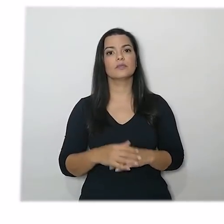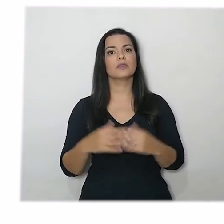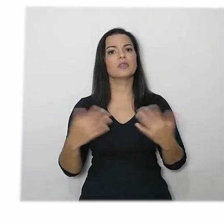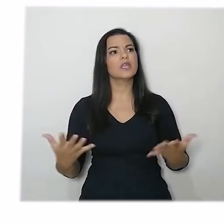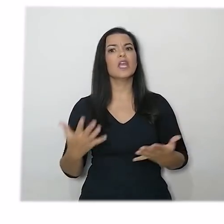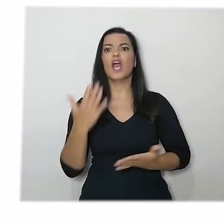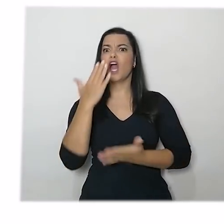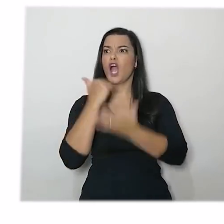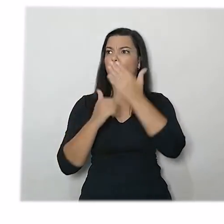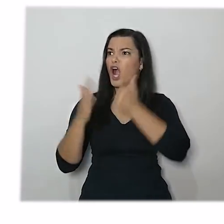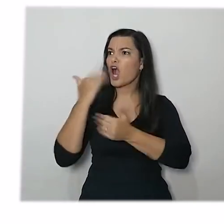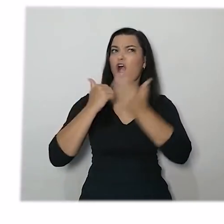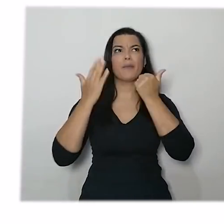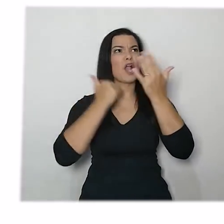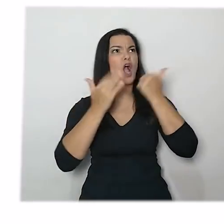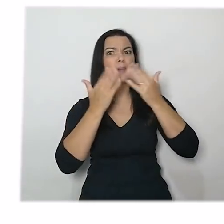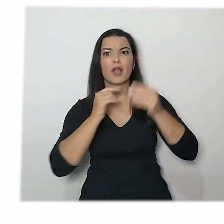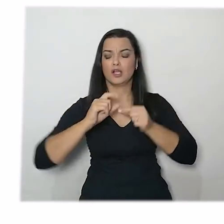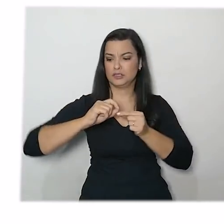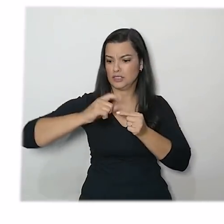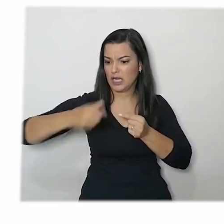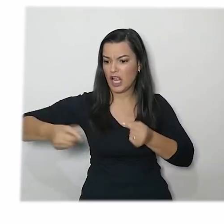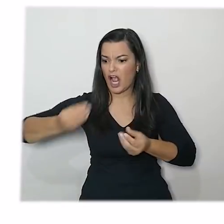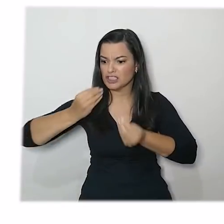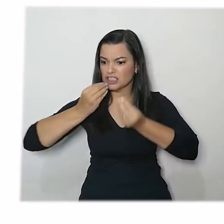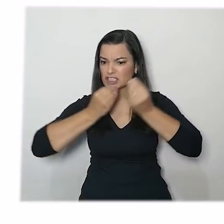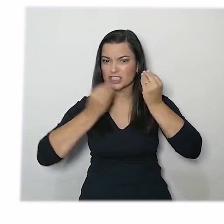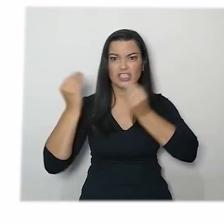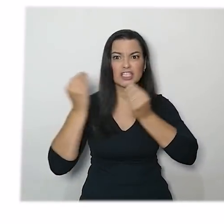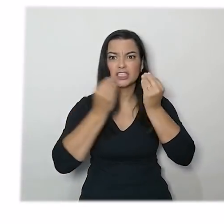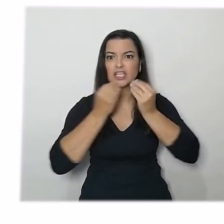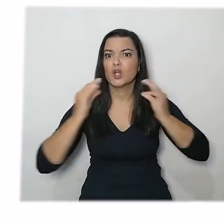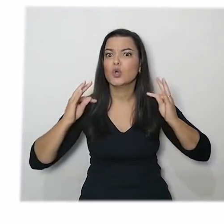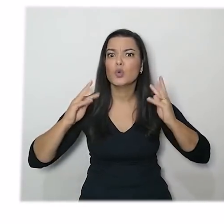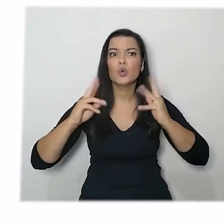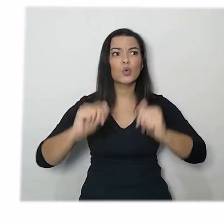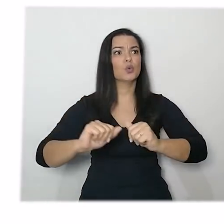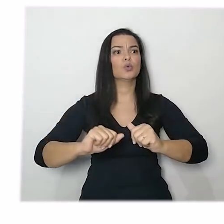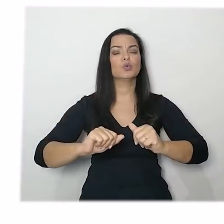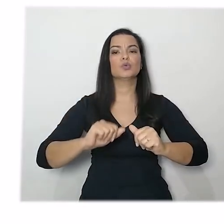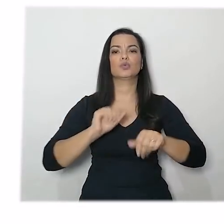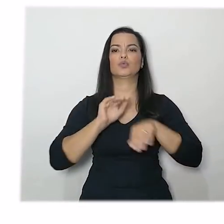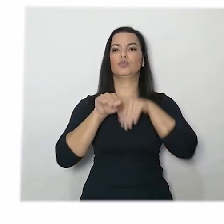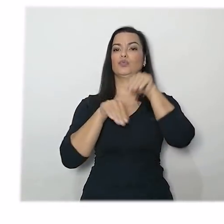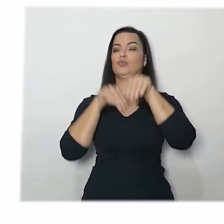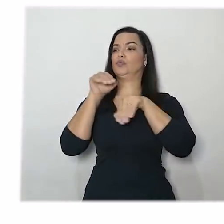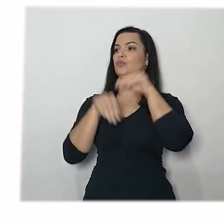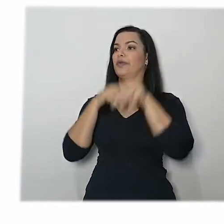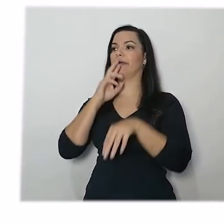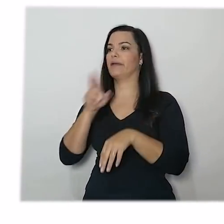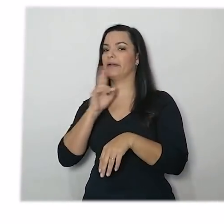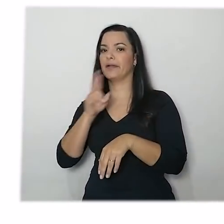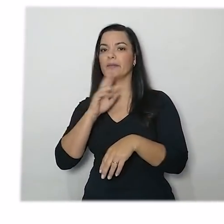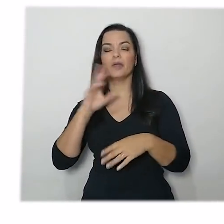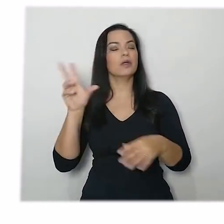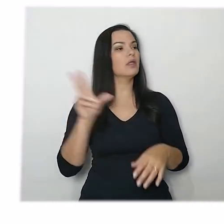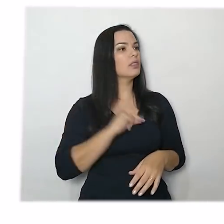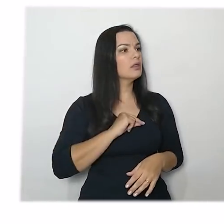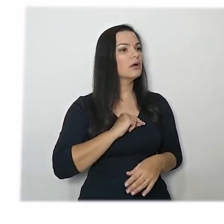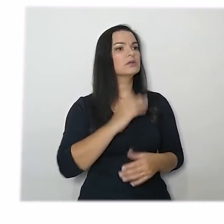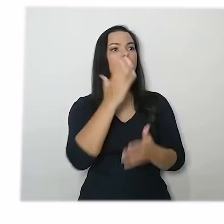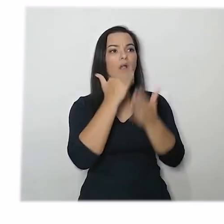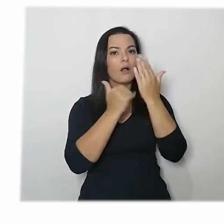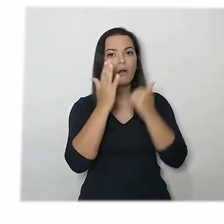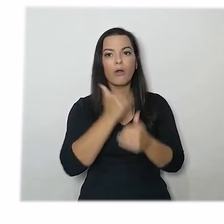Come tudo que é folha, reclamava o louva-a-Deus. Não há comida que chegue, continuava a